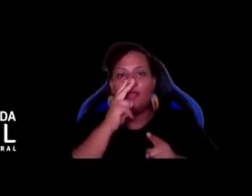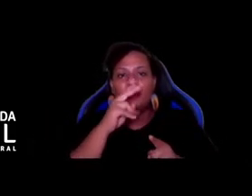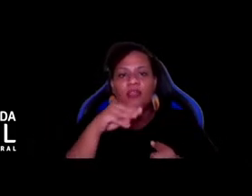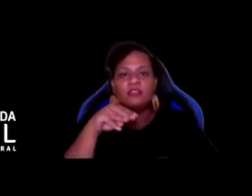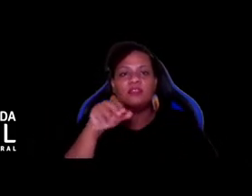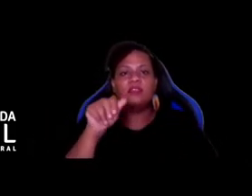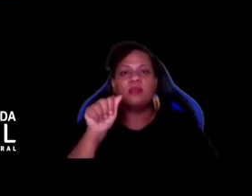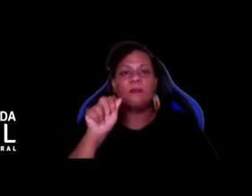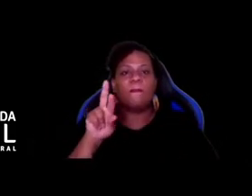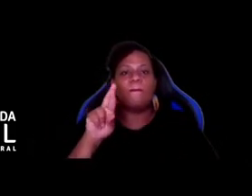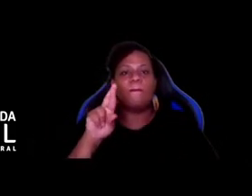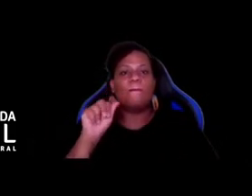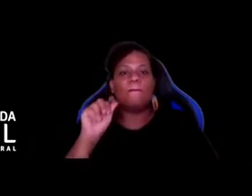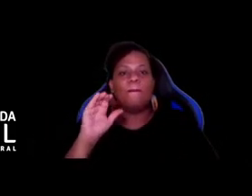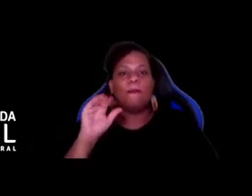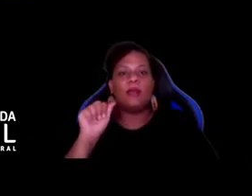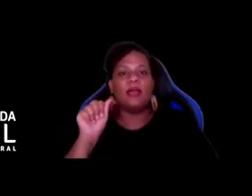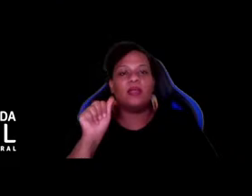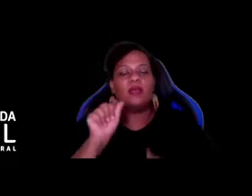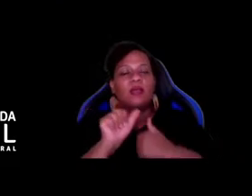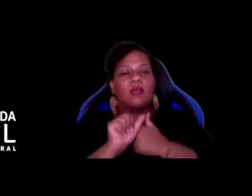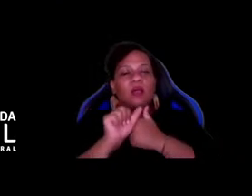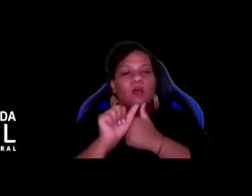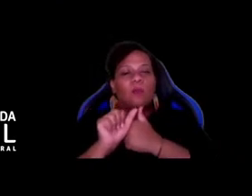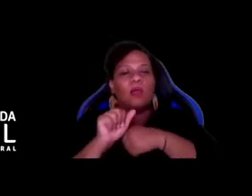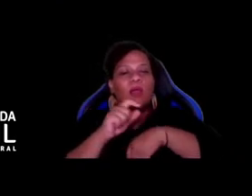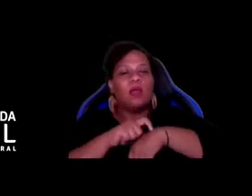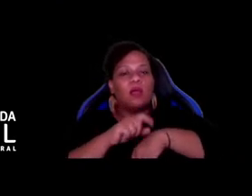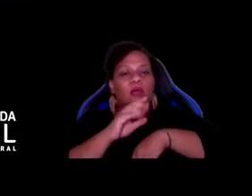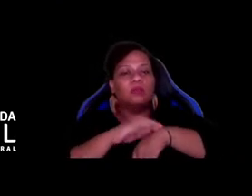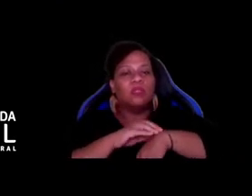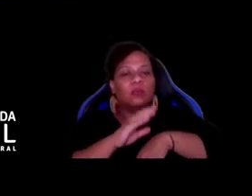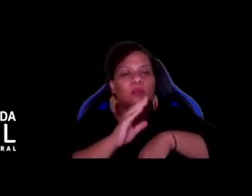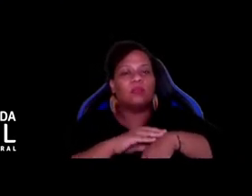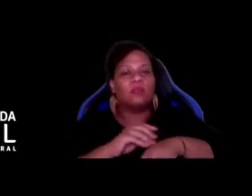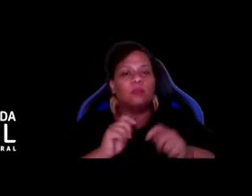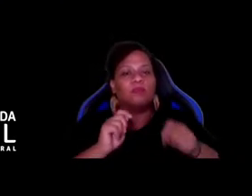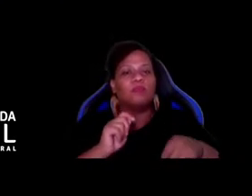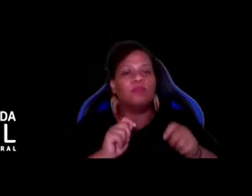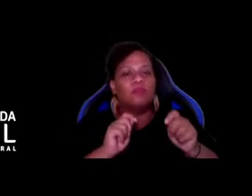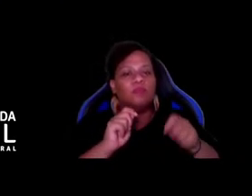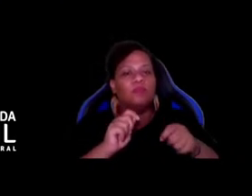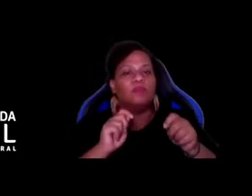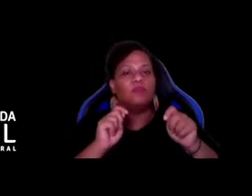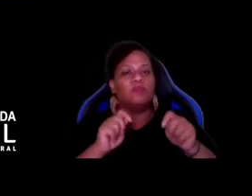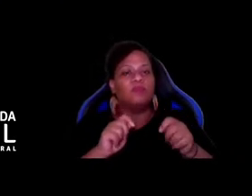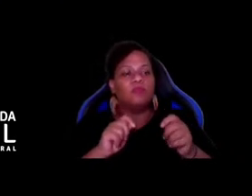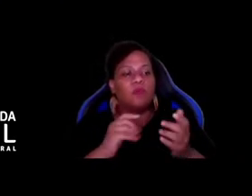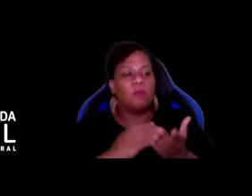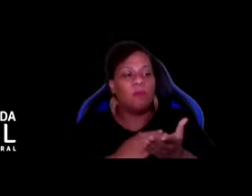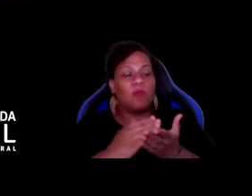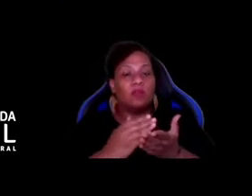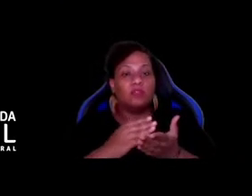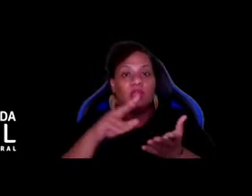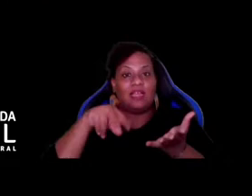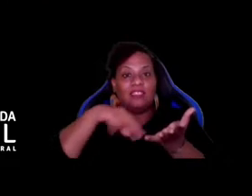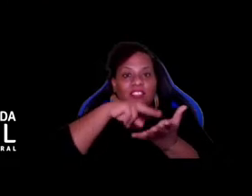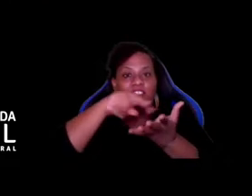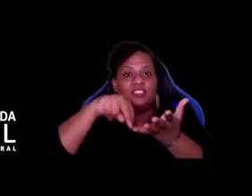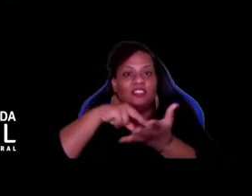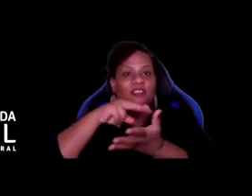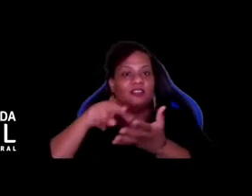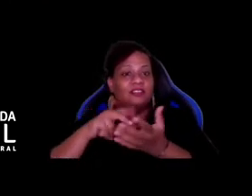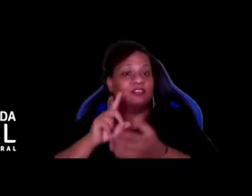acompanhar, né, marcar o tempo, né, da passada, das danças. Então, os tambores